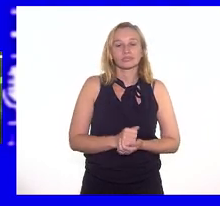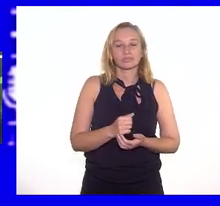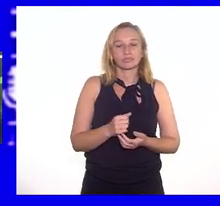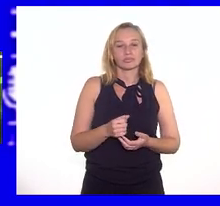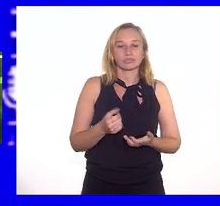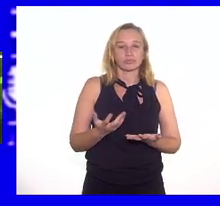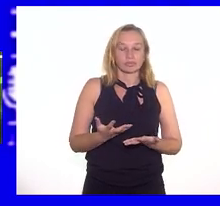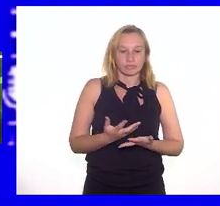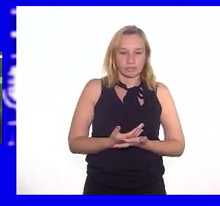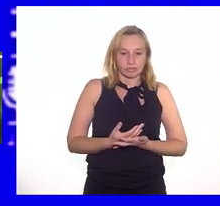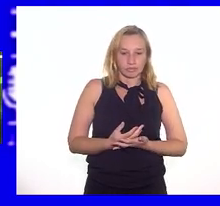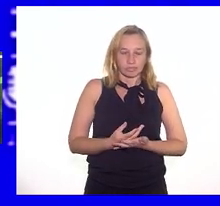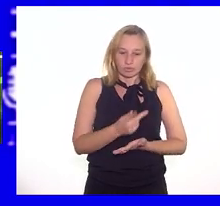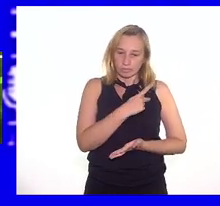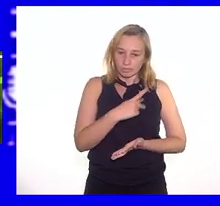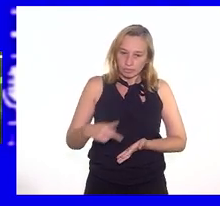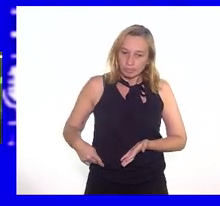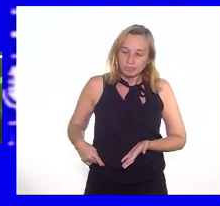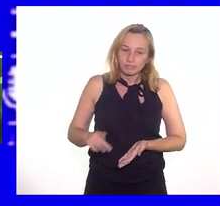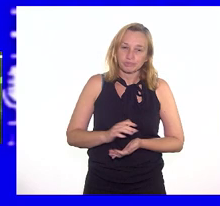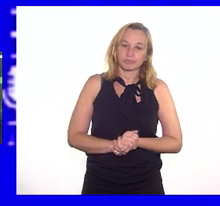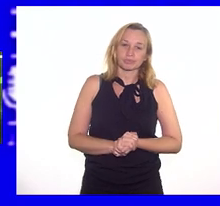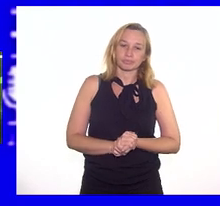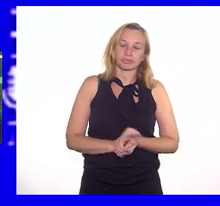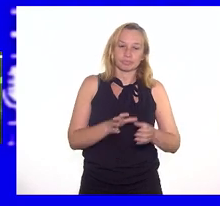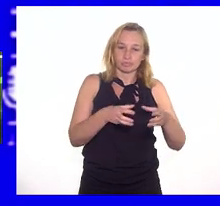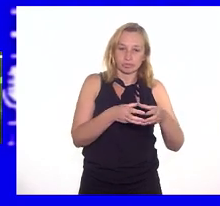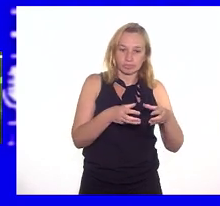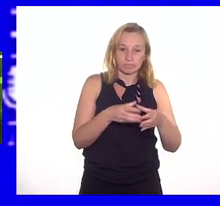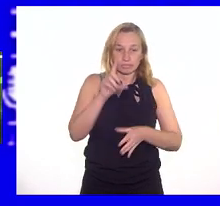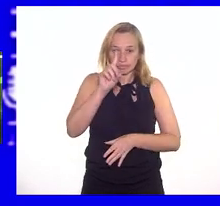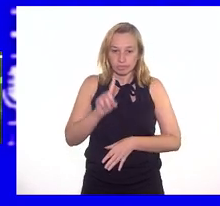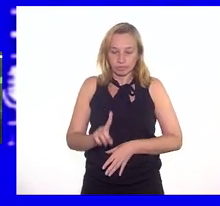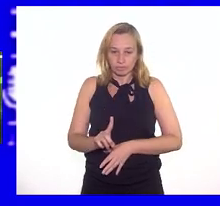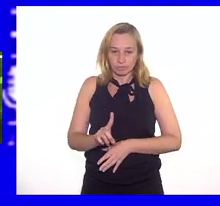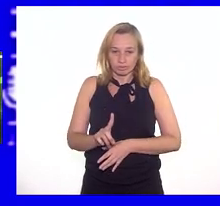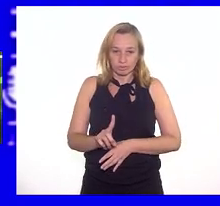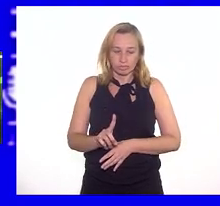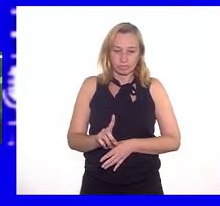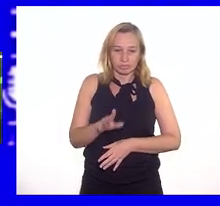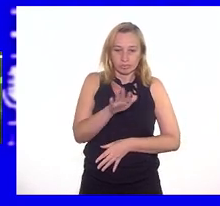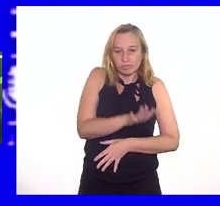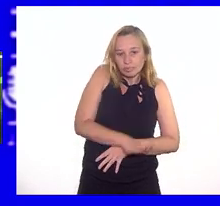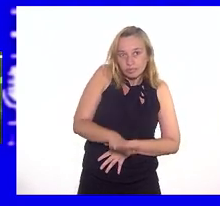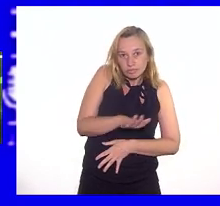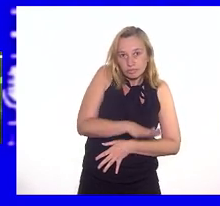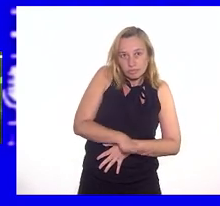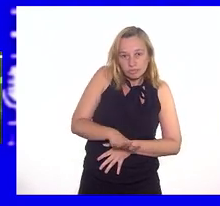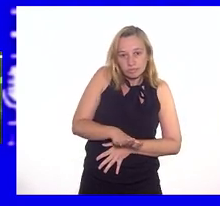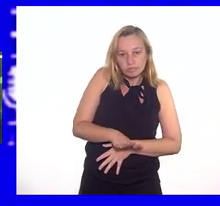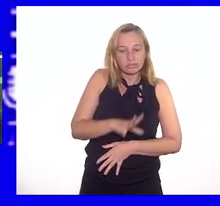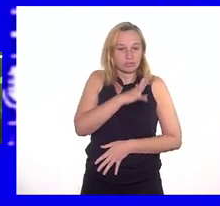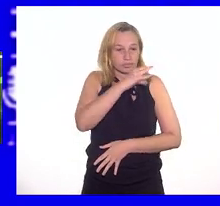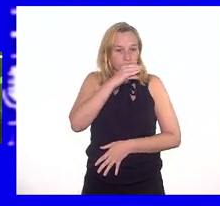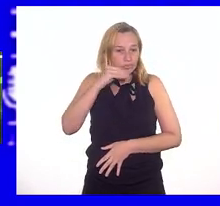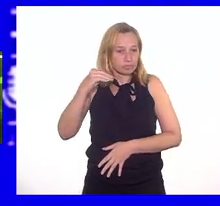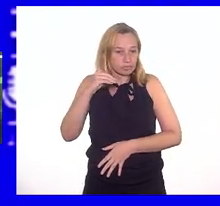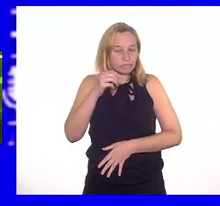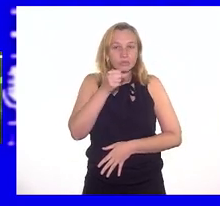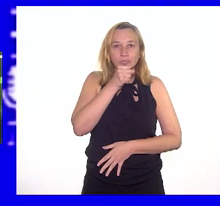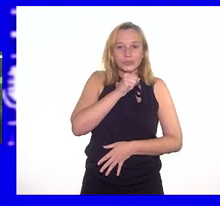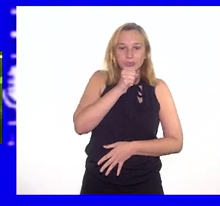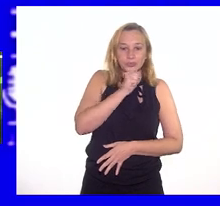Gente, como presidente da Comissão dos Direitos da Criança, Adolescente e